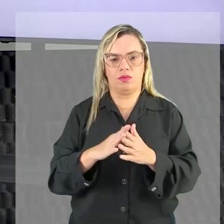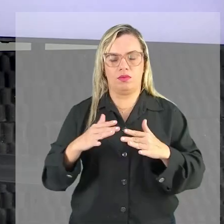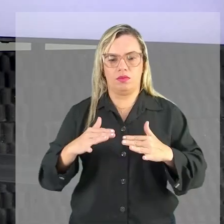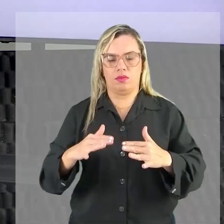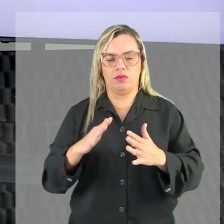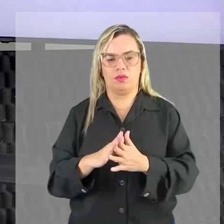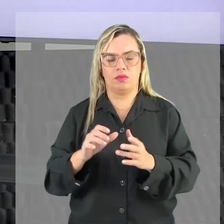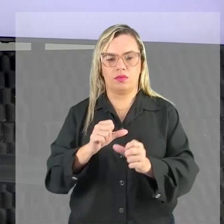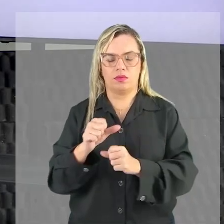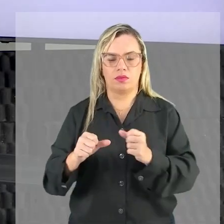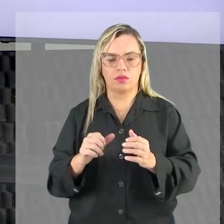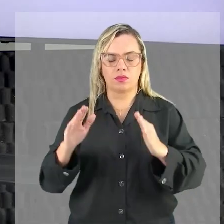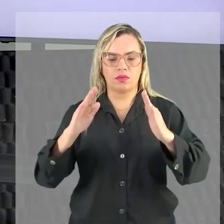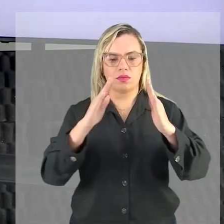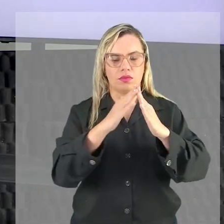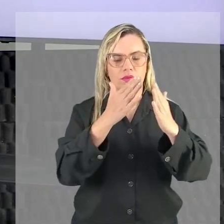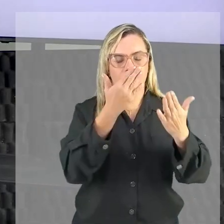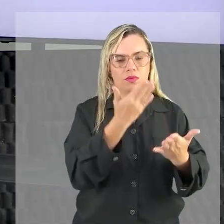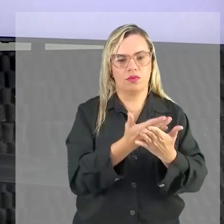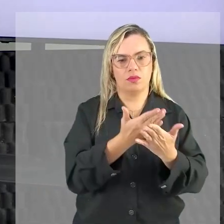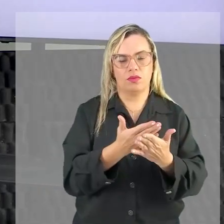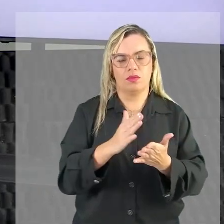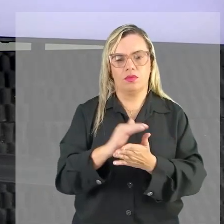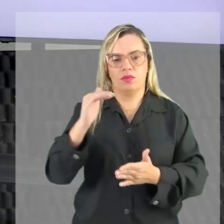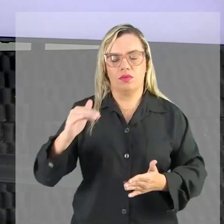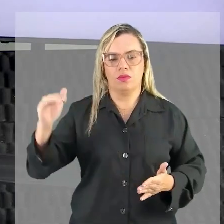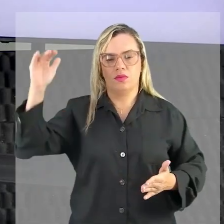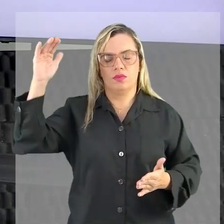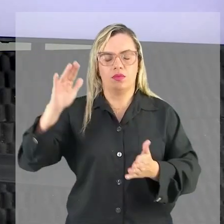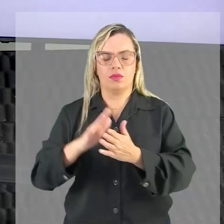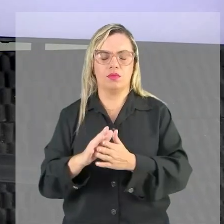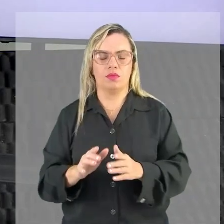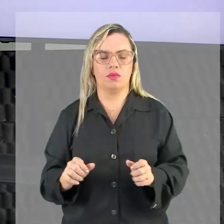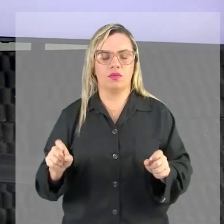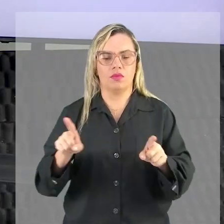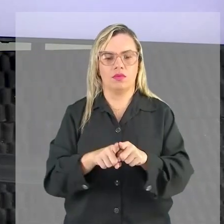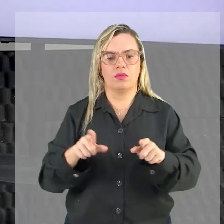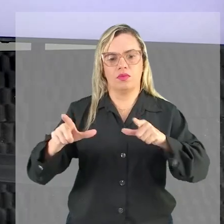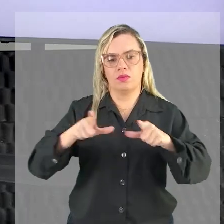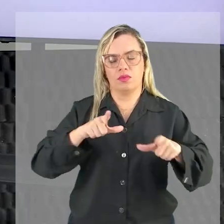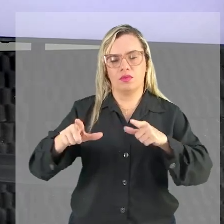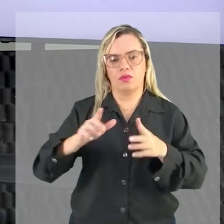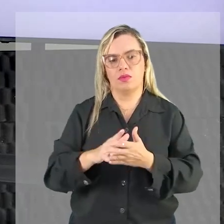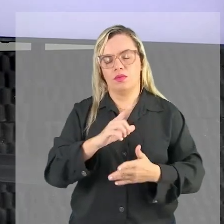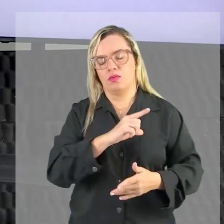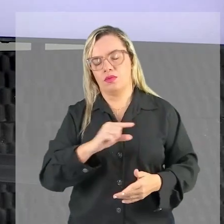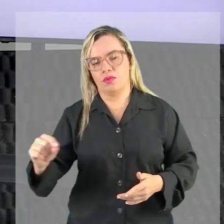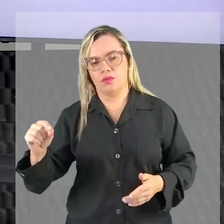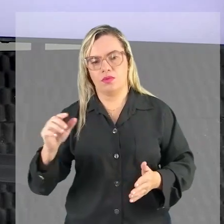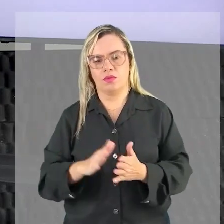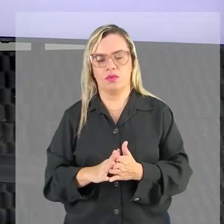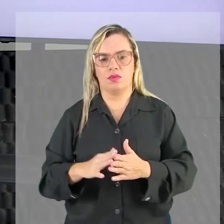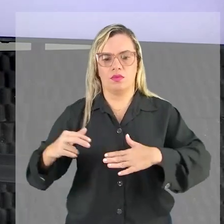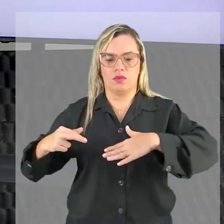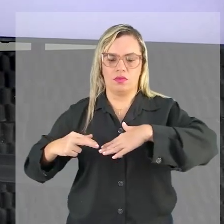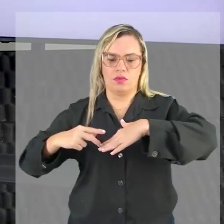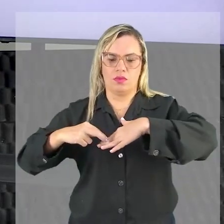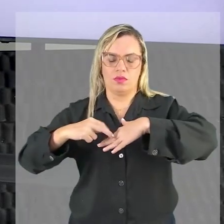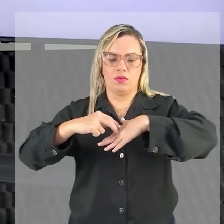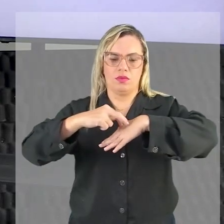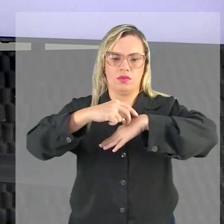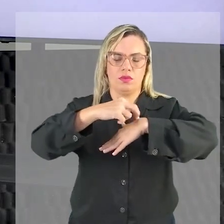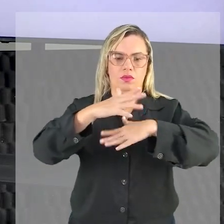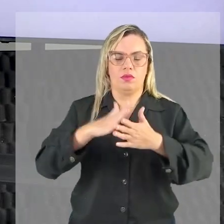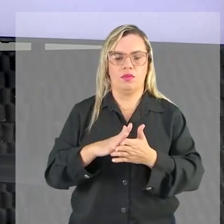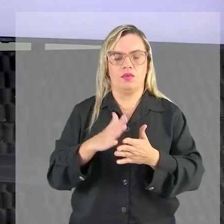para a escola, que um adulto faz no deslocamento para o trabalho, subida de degraus de escada,